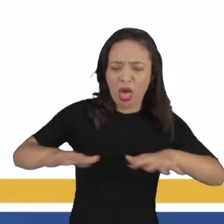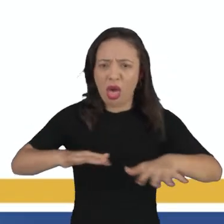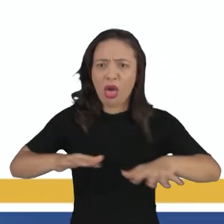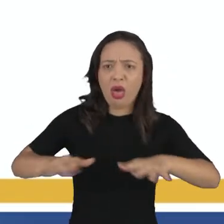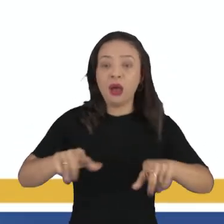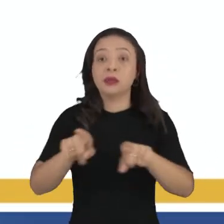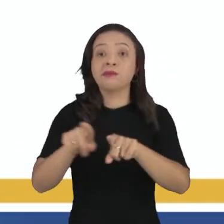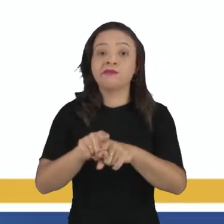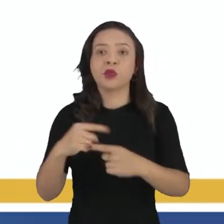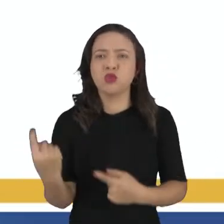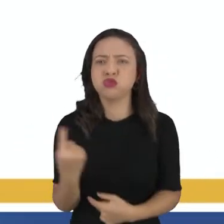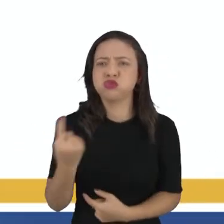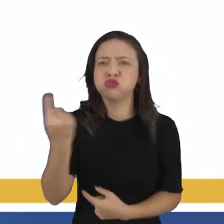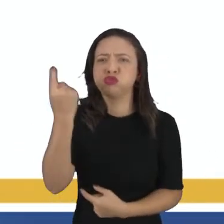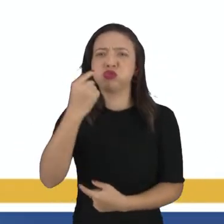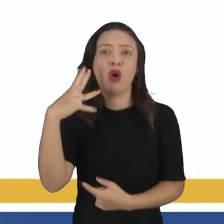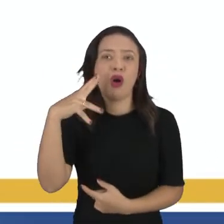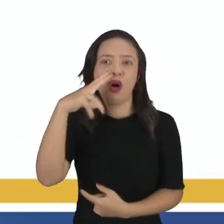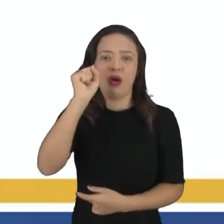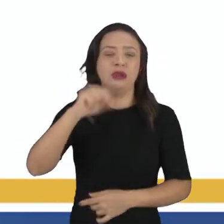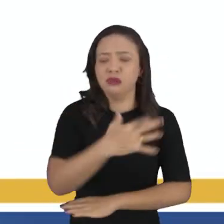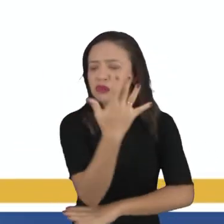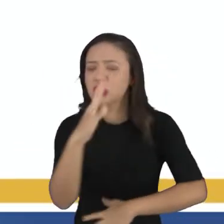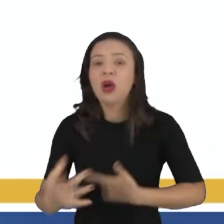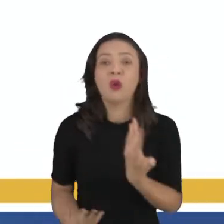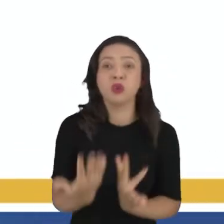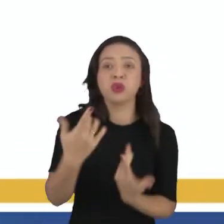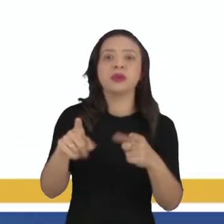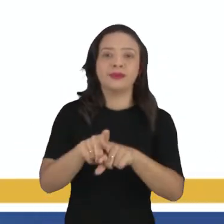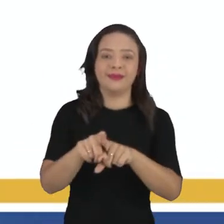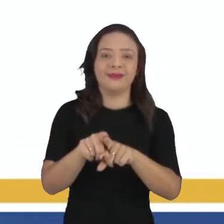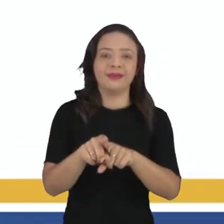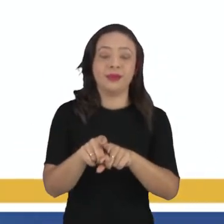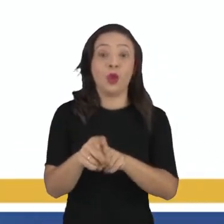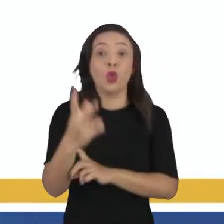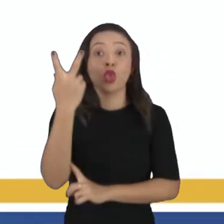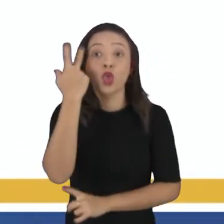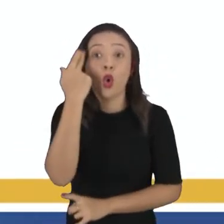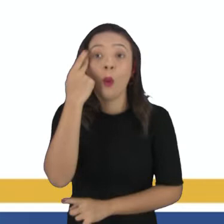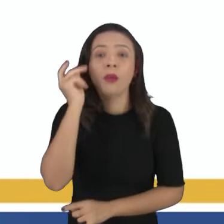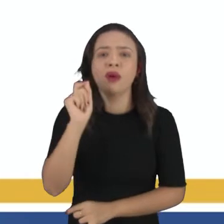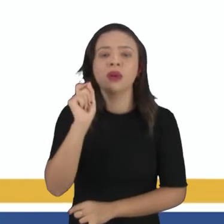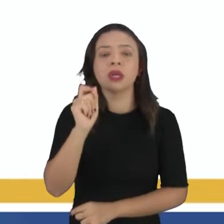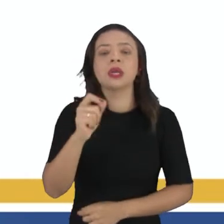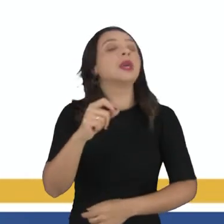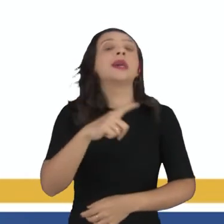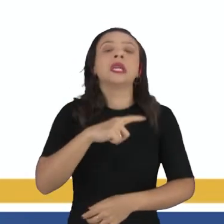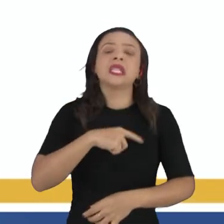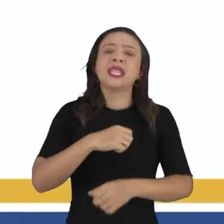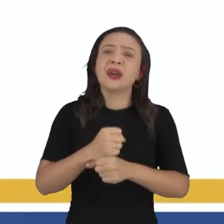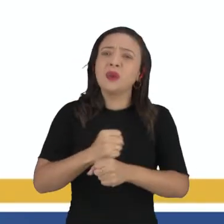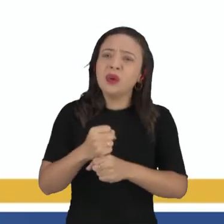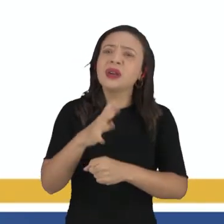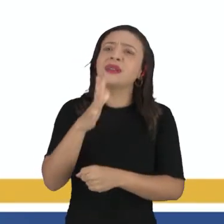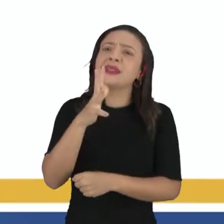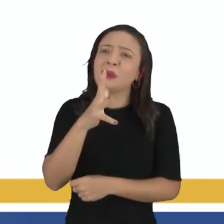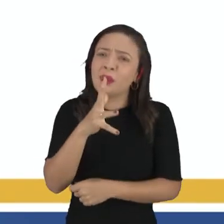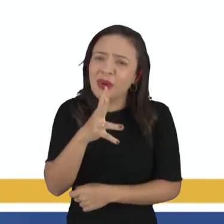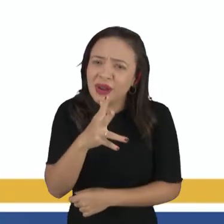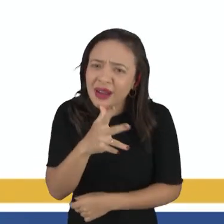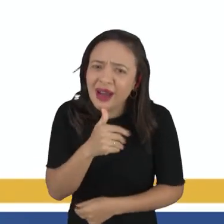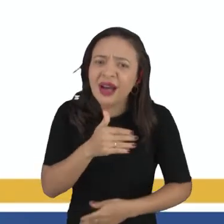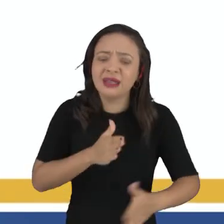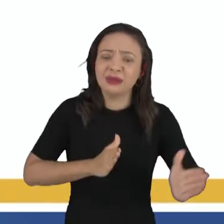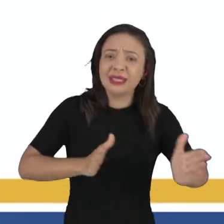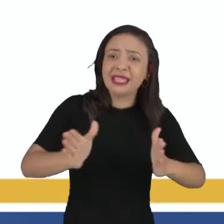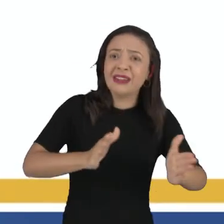grandes queimadas, sendo que o natural seria que entre um evento climático e outro, né, tivesse ali um intervalo de tempo muito grande, tá?